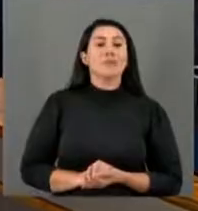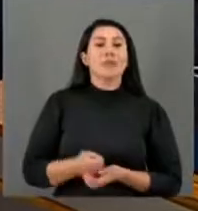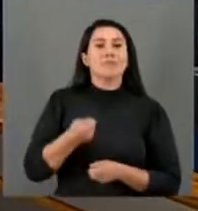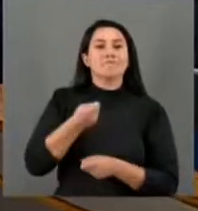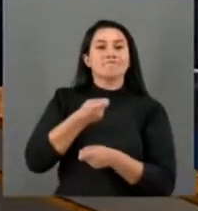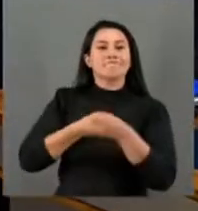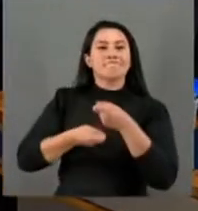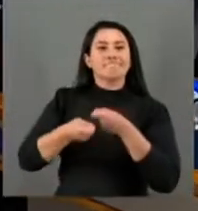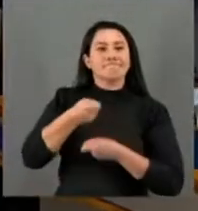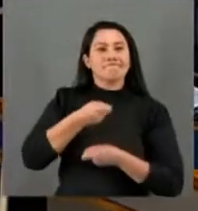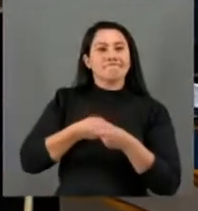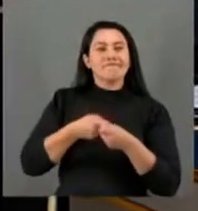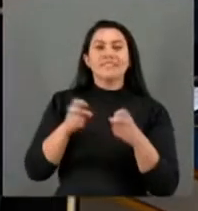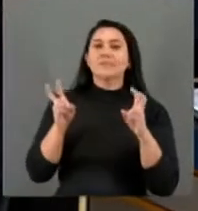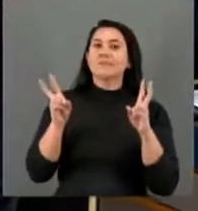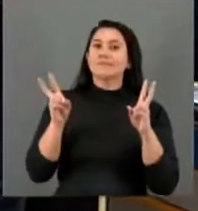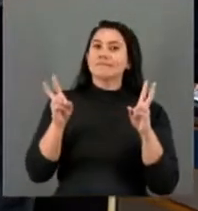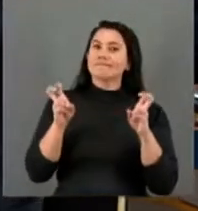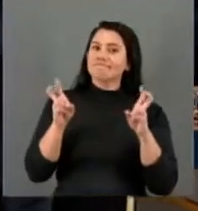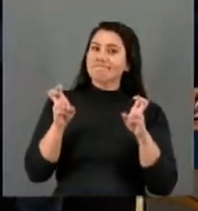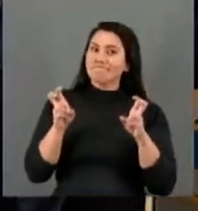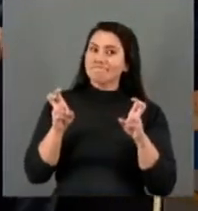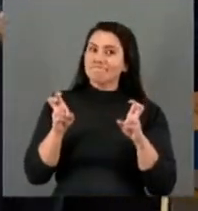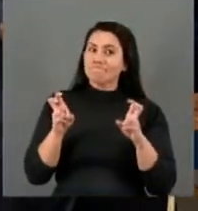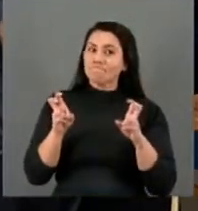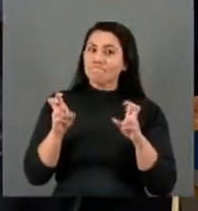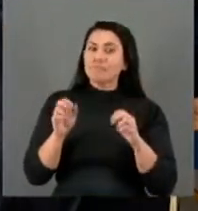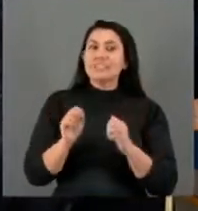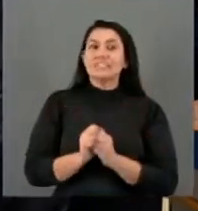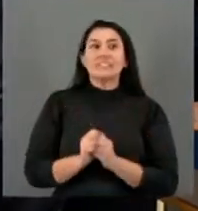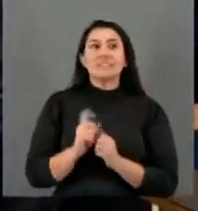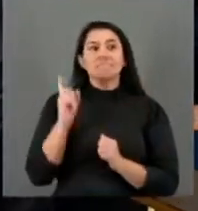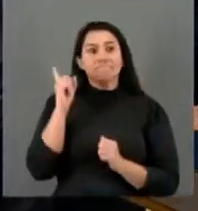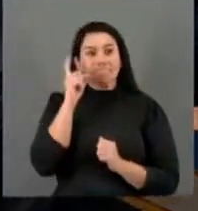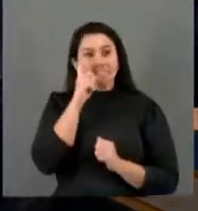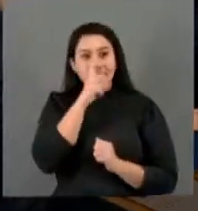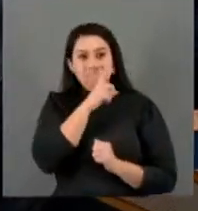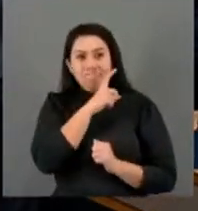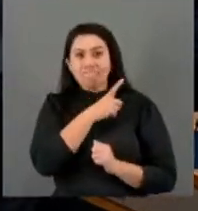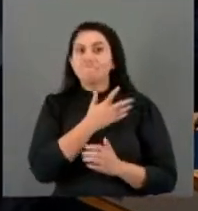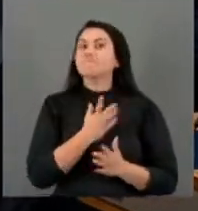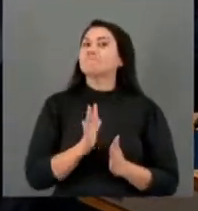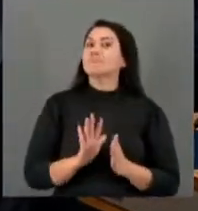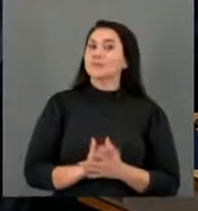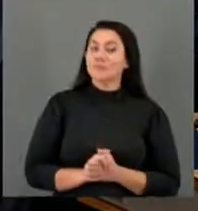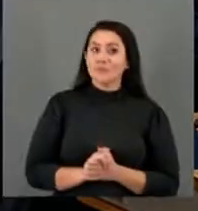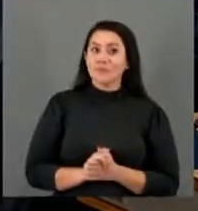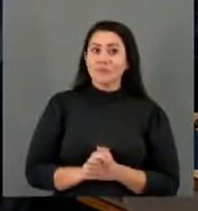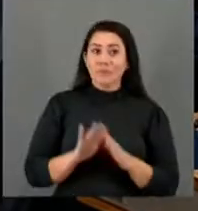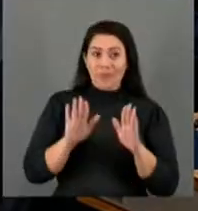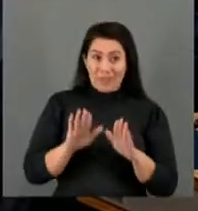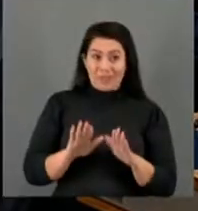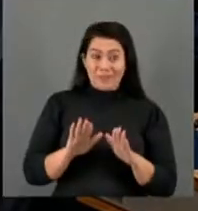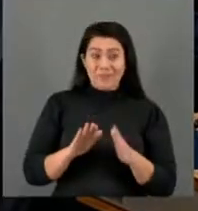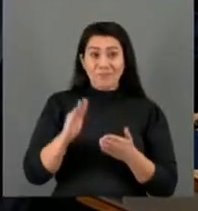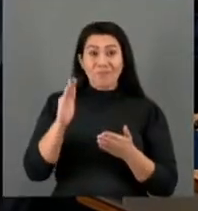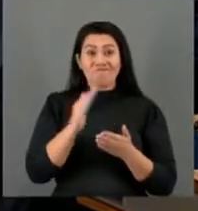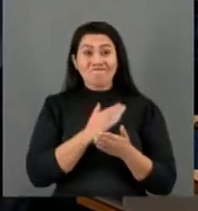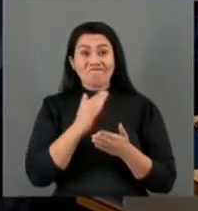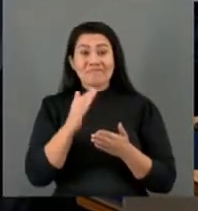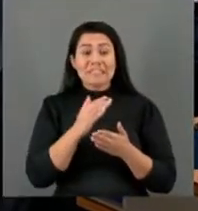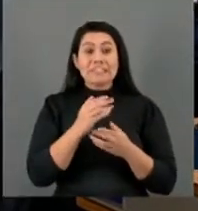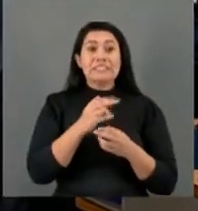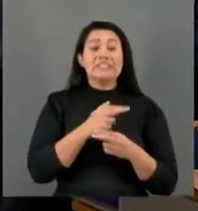Economia é um tema absolutamente árido, isso já foi dito aqui, mas muitas vezes procura